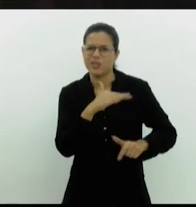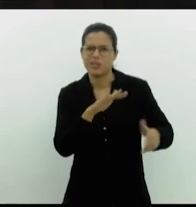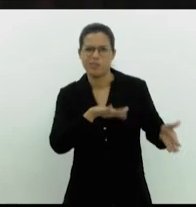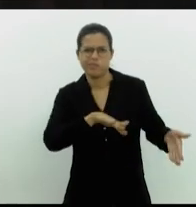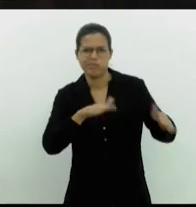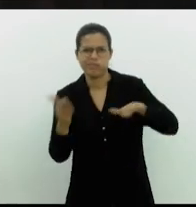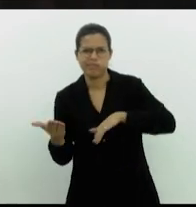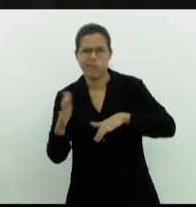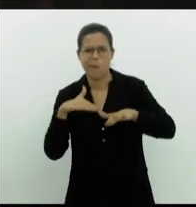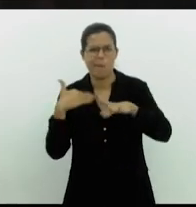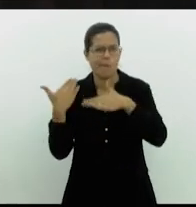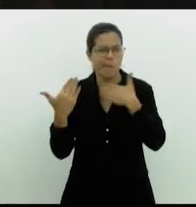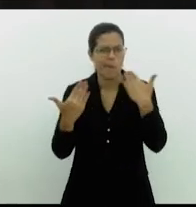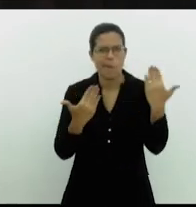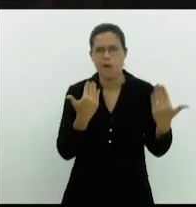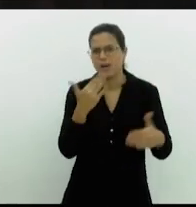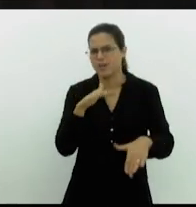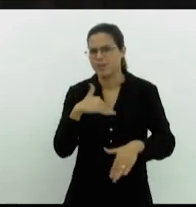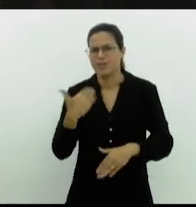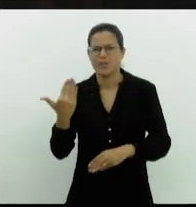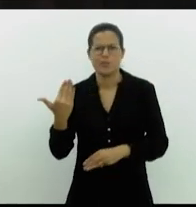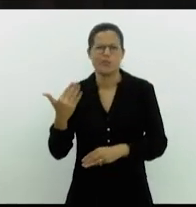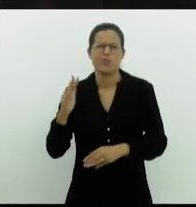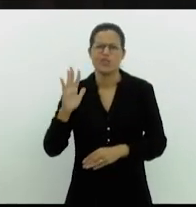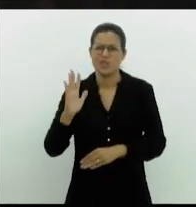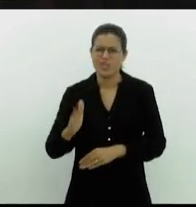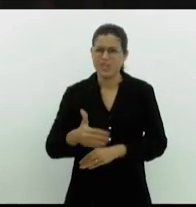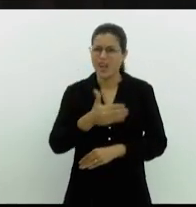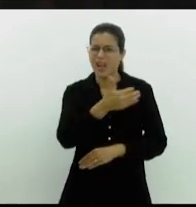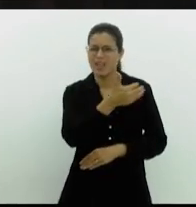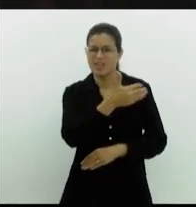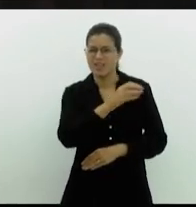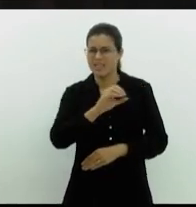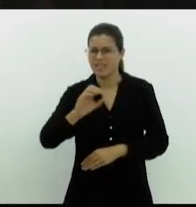casa centenária dos 100.